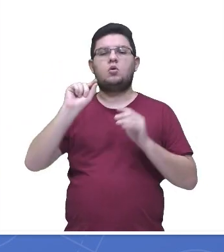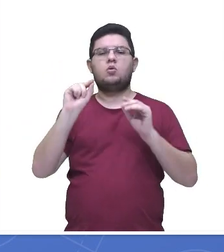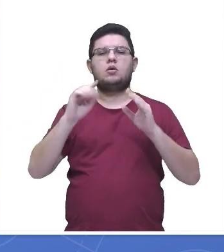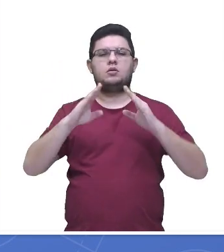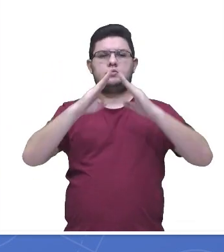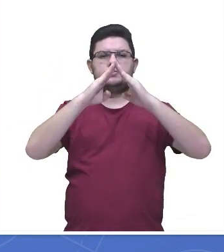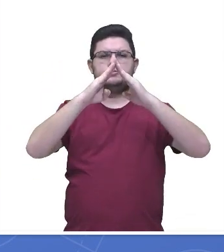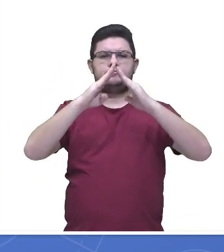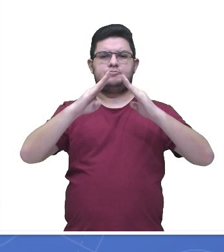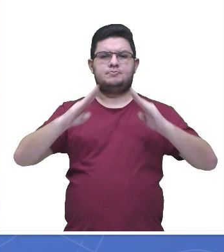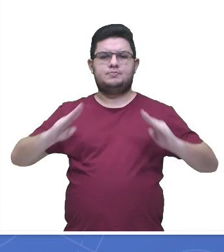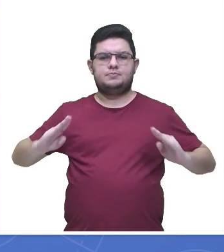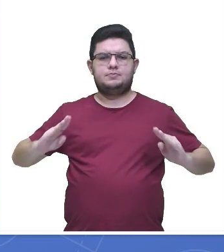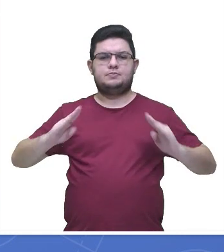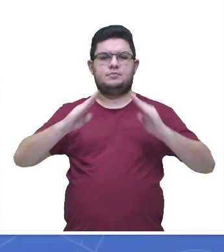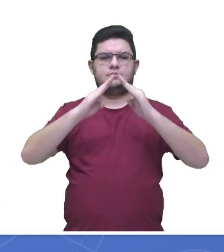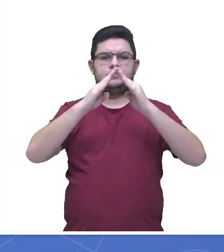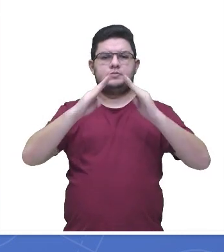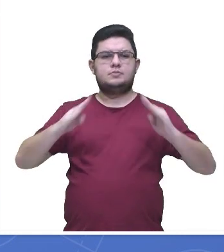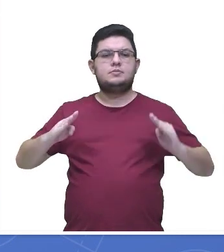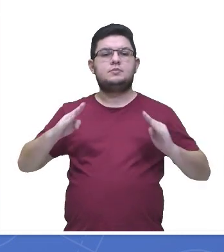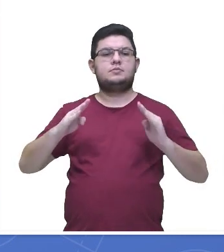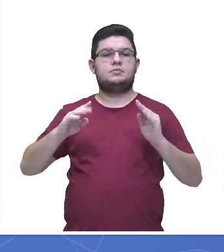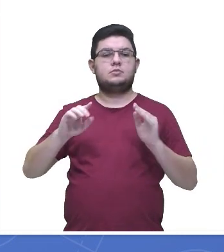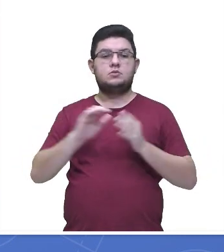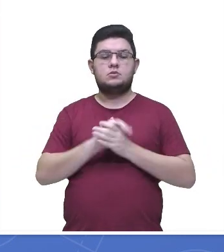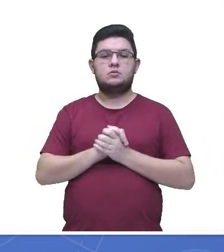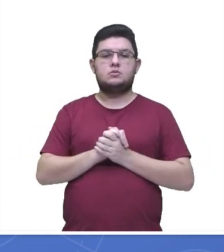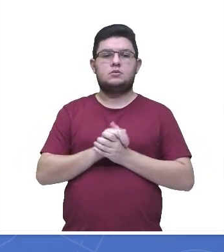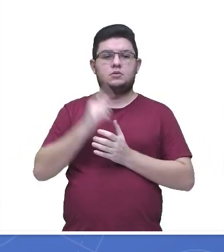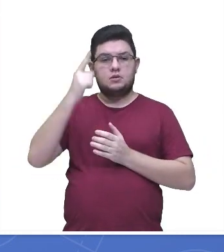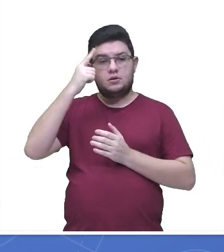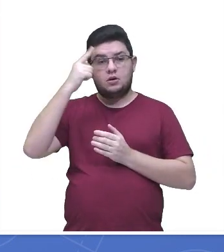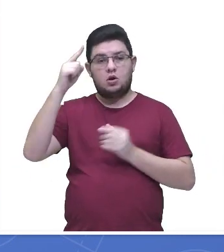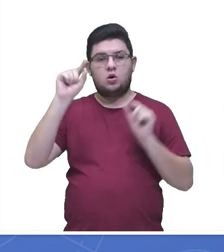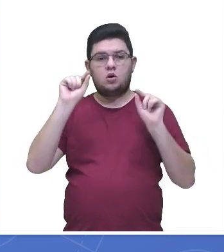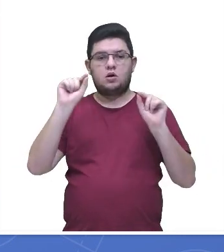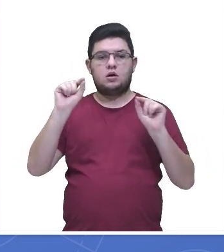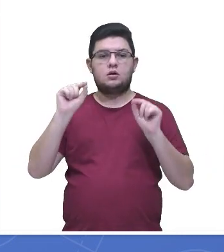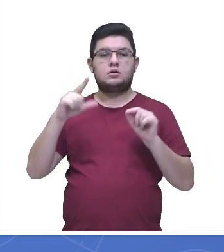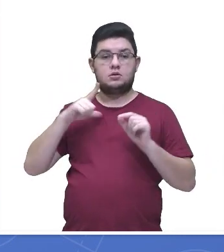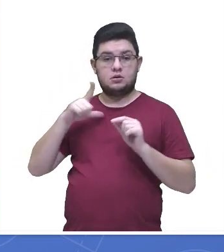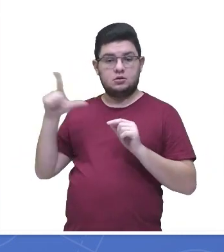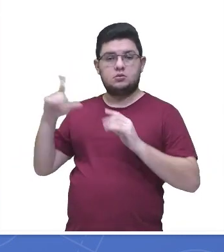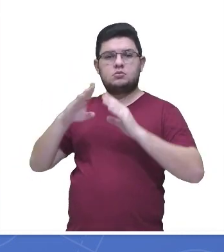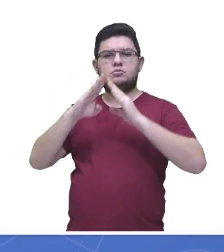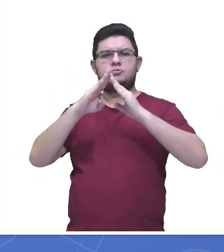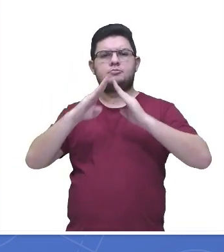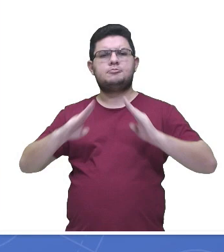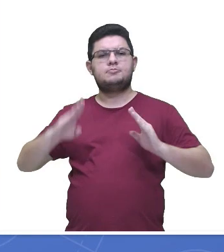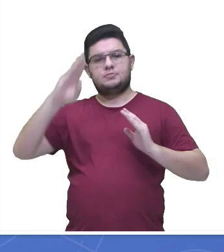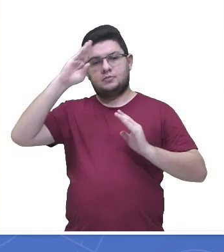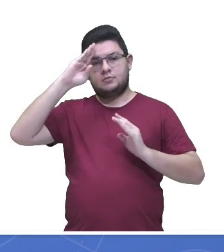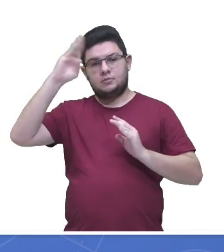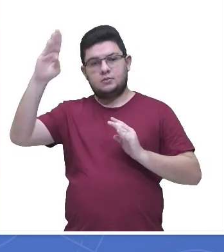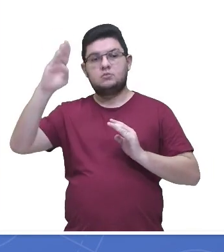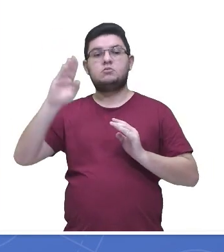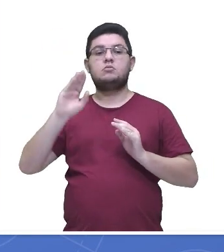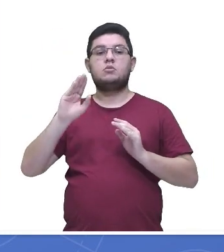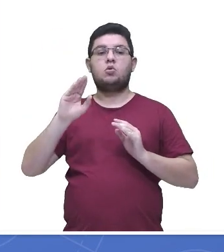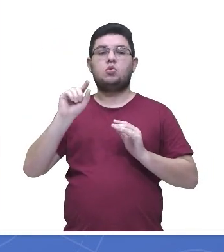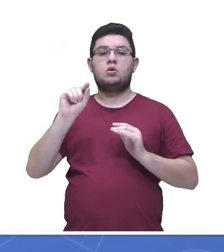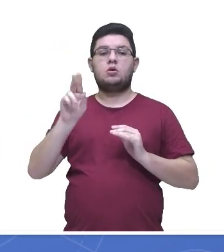pirâmides. Não só as pirâmides, nós temos aí a pirâmide de José, na região de Saqqarah, construída pelo